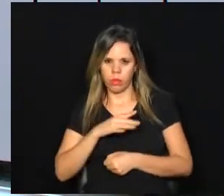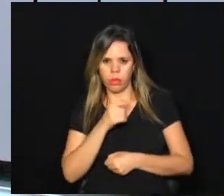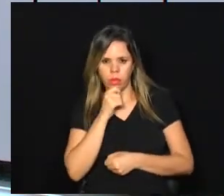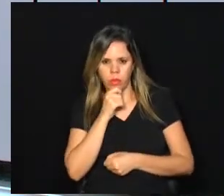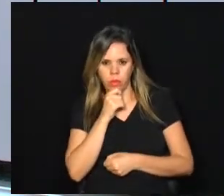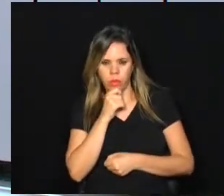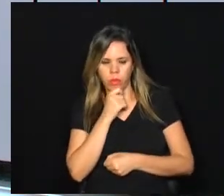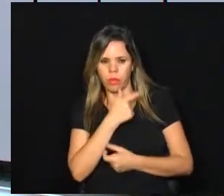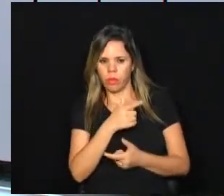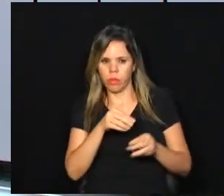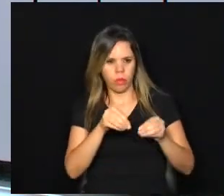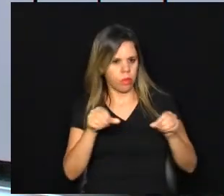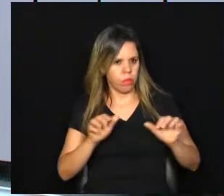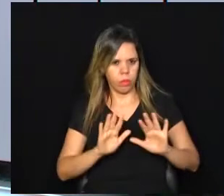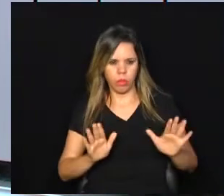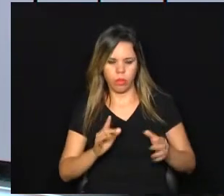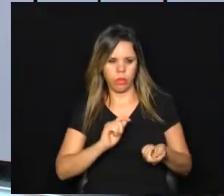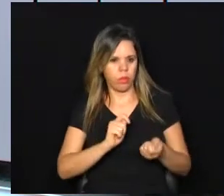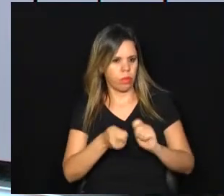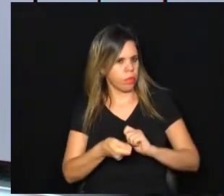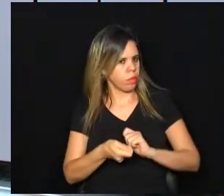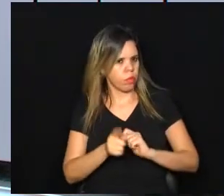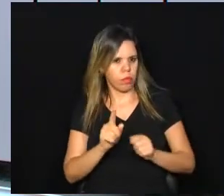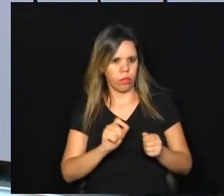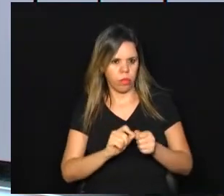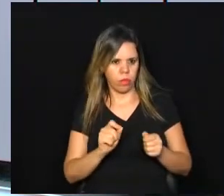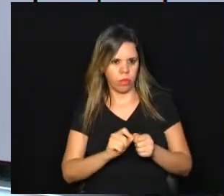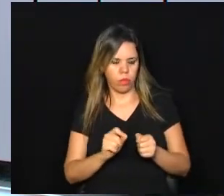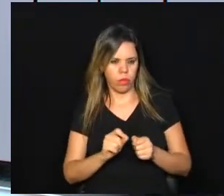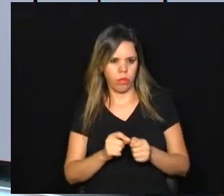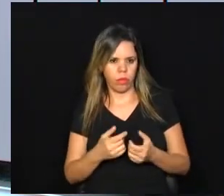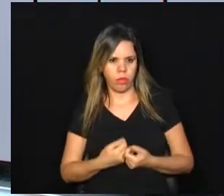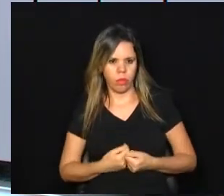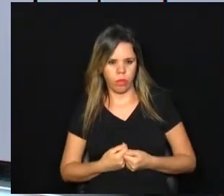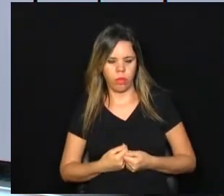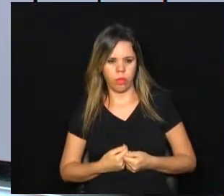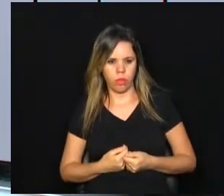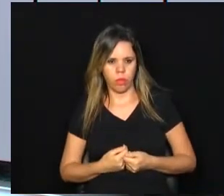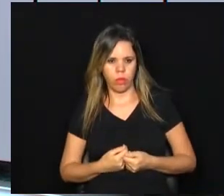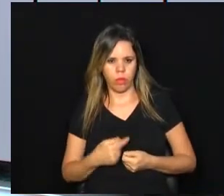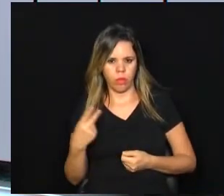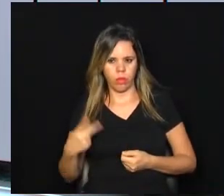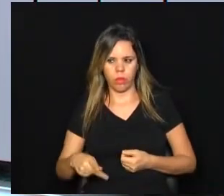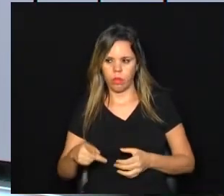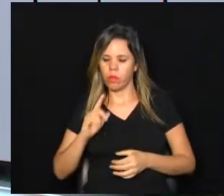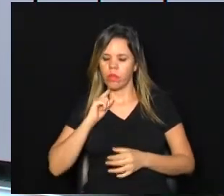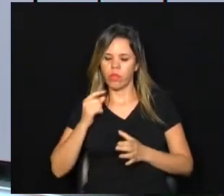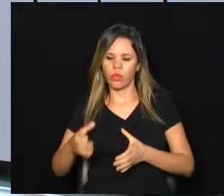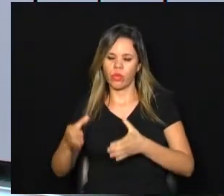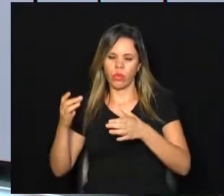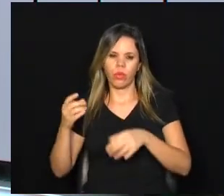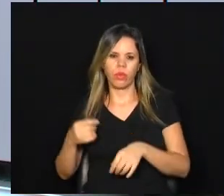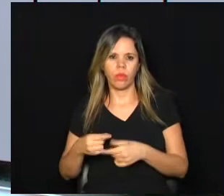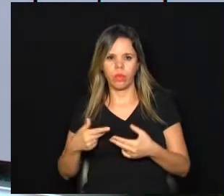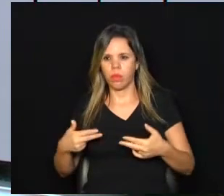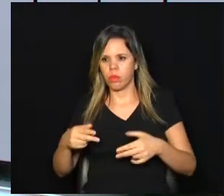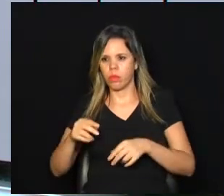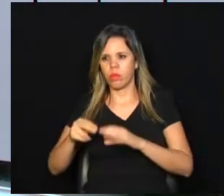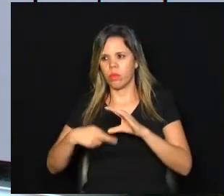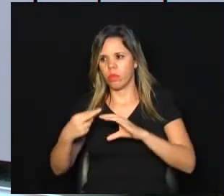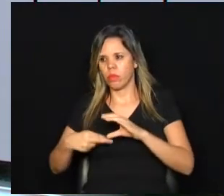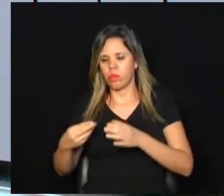têm aterros adequados ou não fazem a destinação adequada do seu resíduo sólido. A grande maioria ainda vai